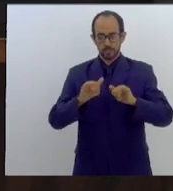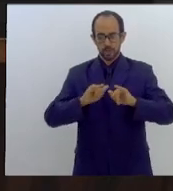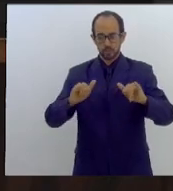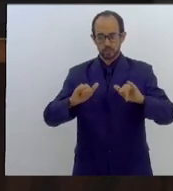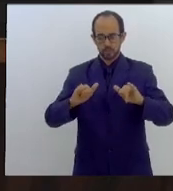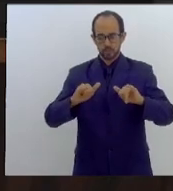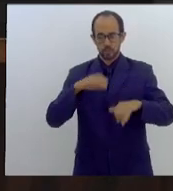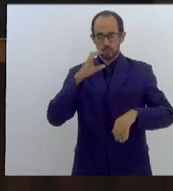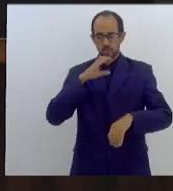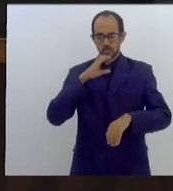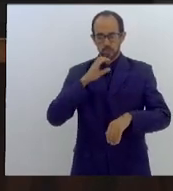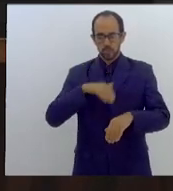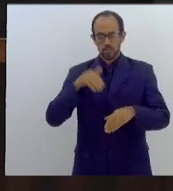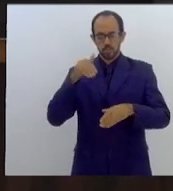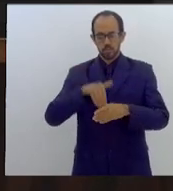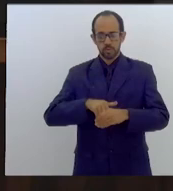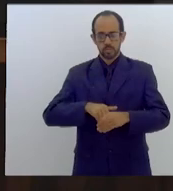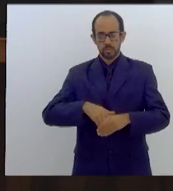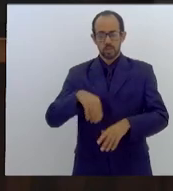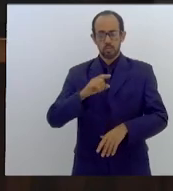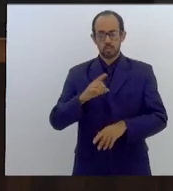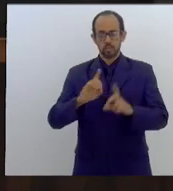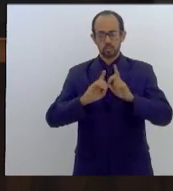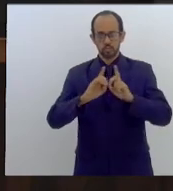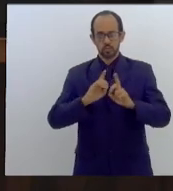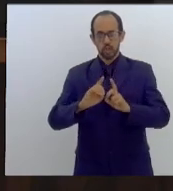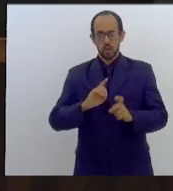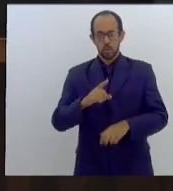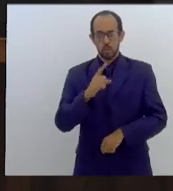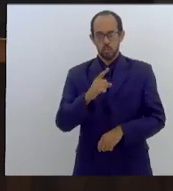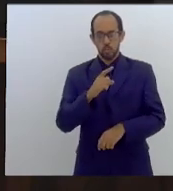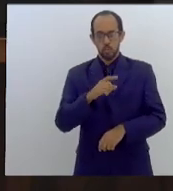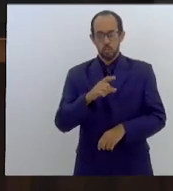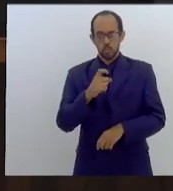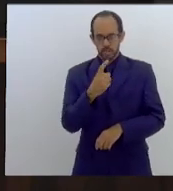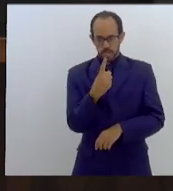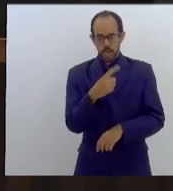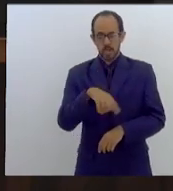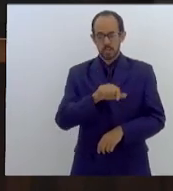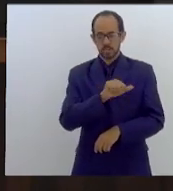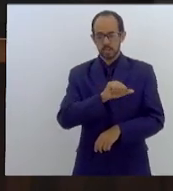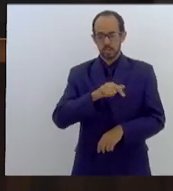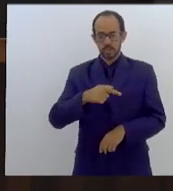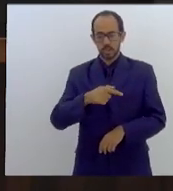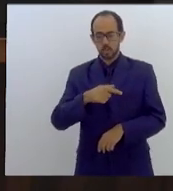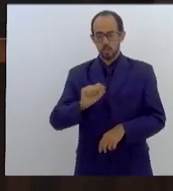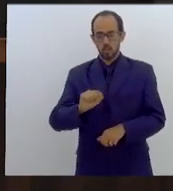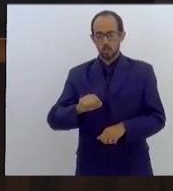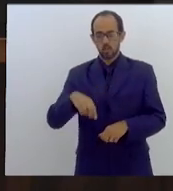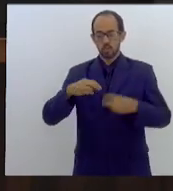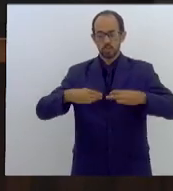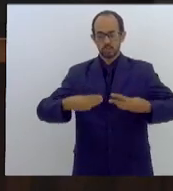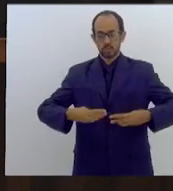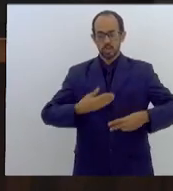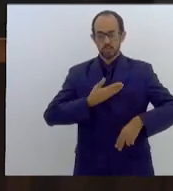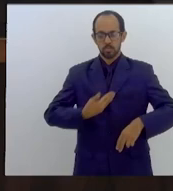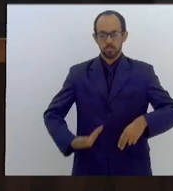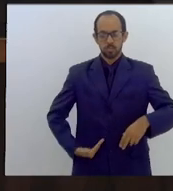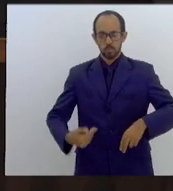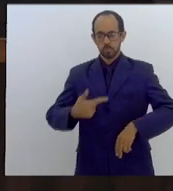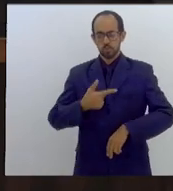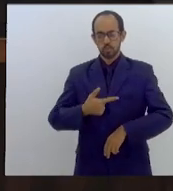Anuncio, em regime de urgência, em votação e discussão única, projeto de lei complementar 71 de 22, de autoria do Ministério Público, mensagem 2 de